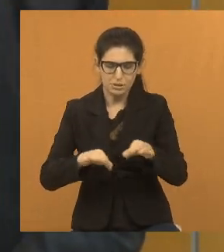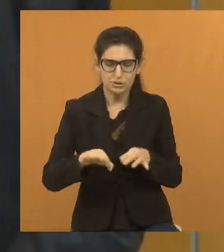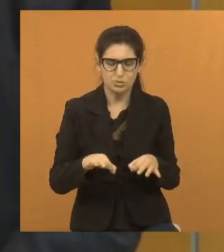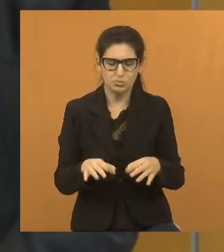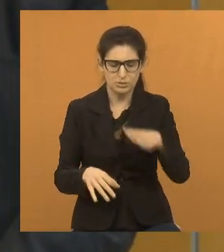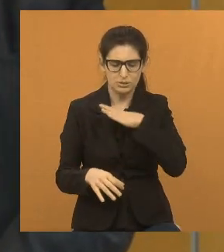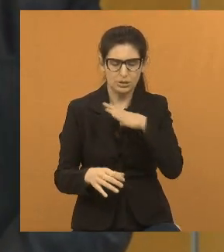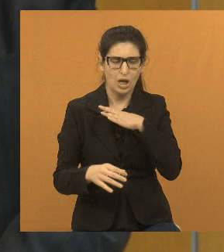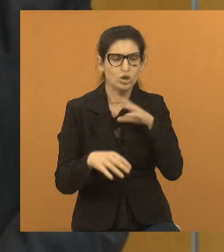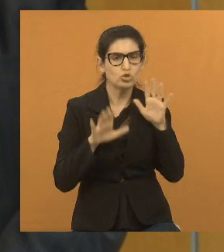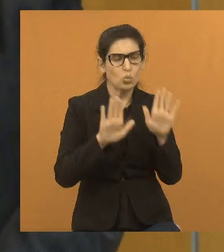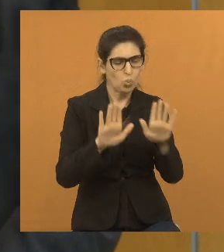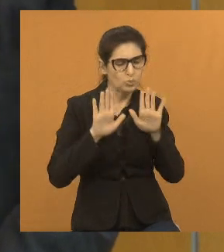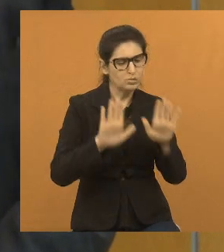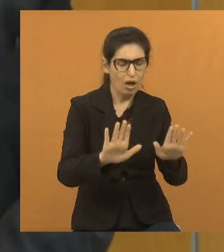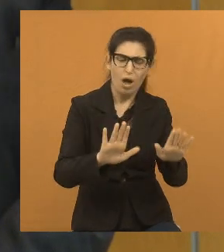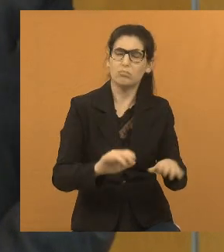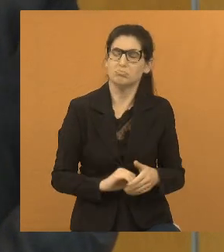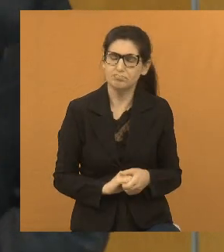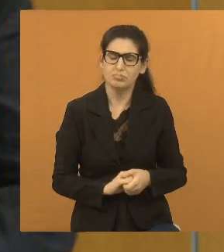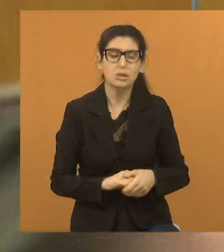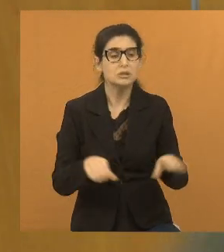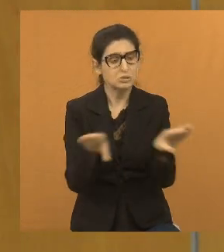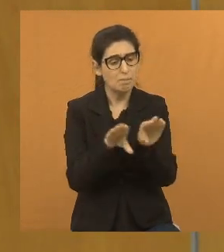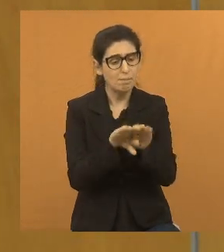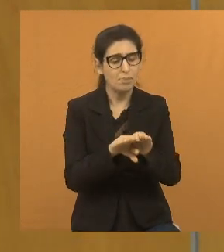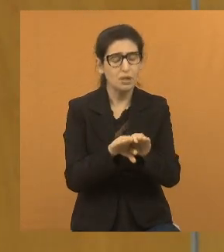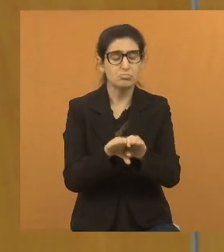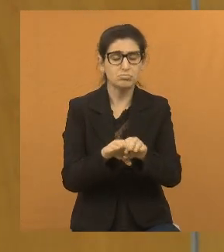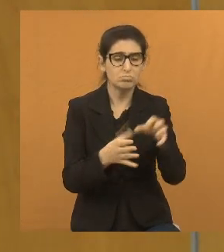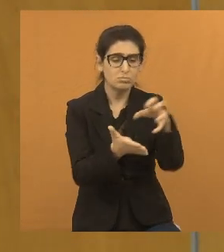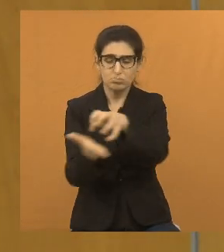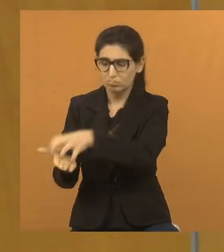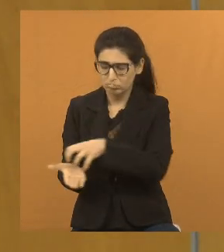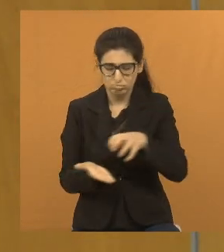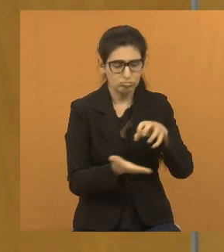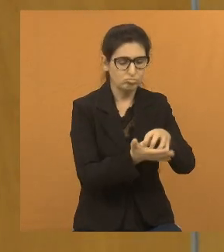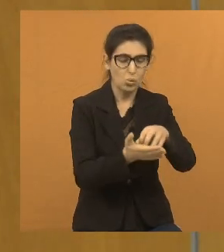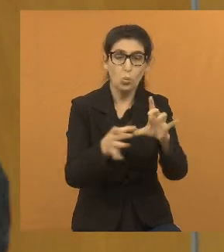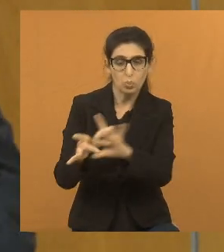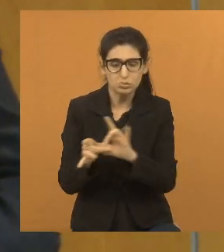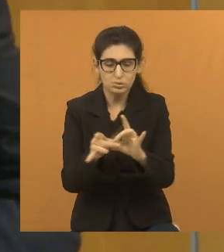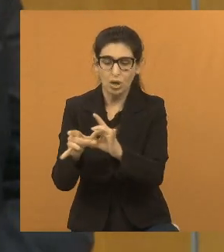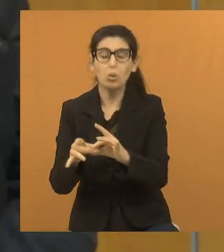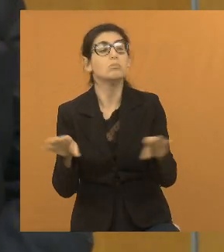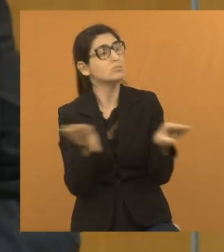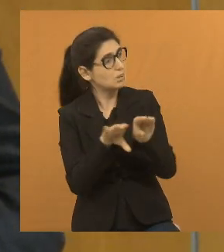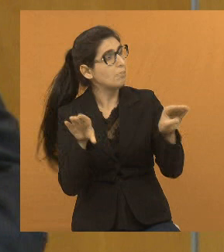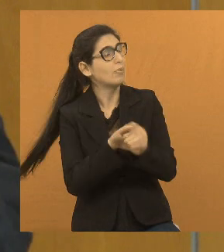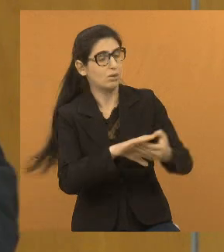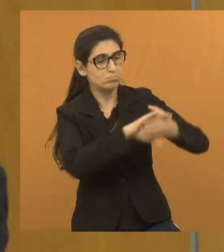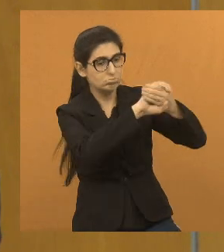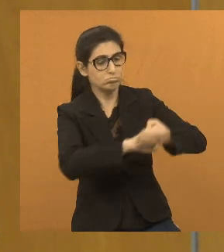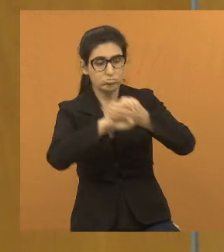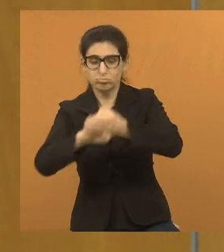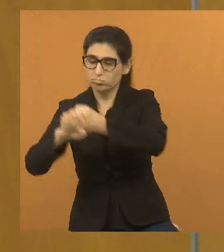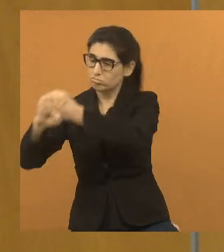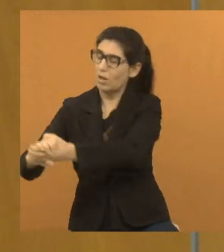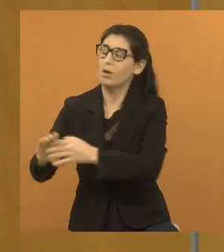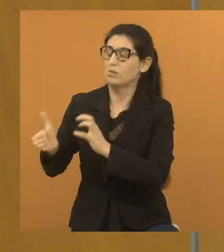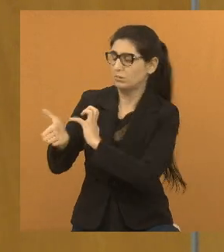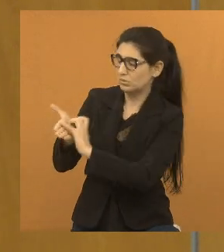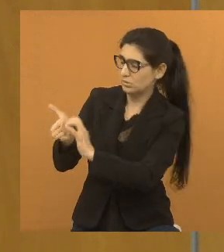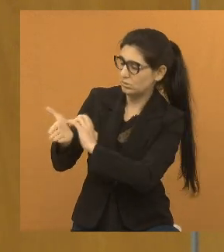também. E gostaria aqui de cumprimentar aqui também a todos os